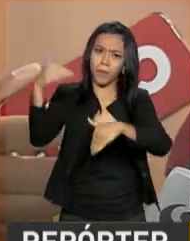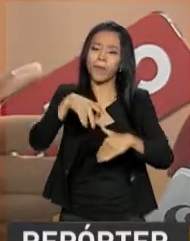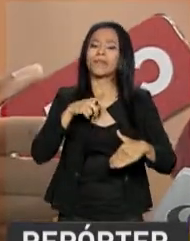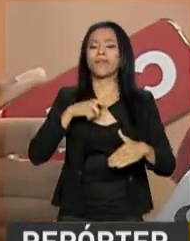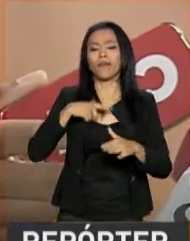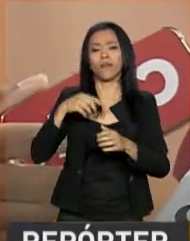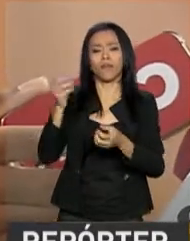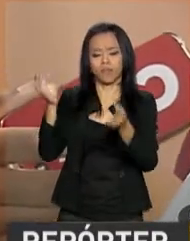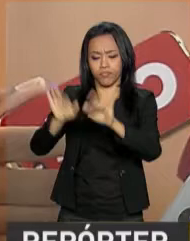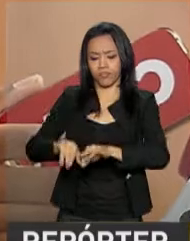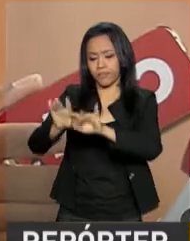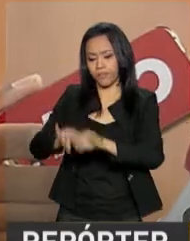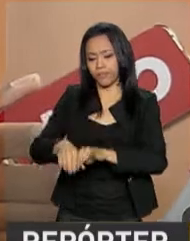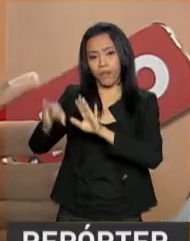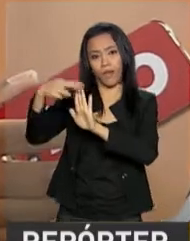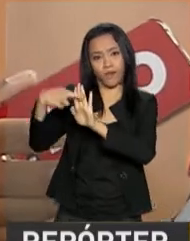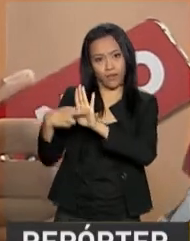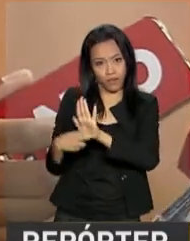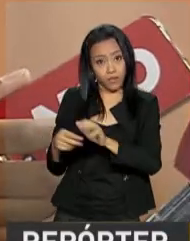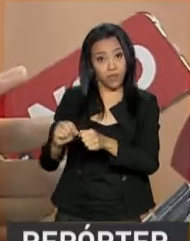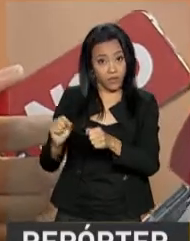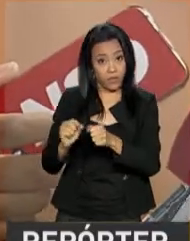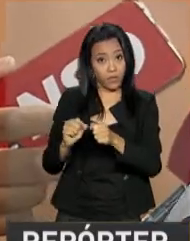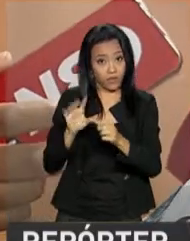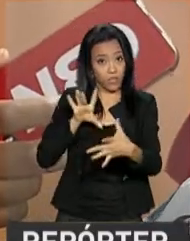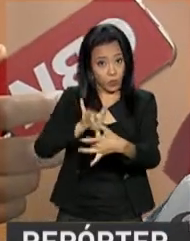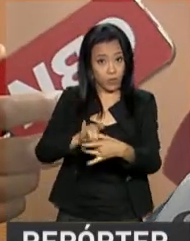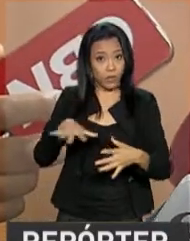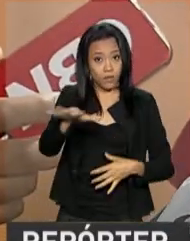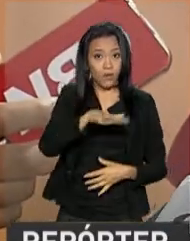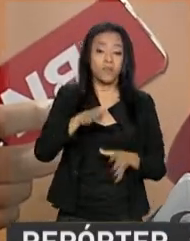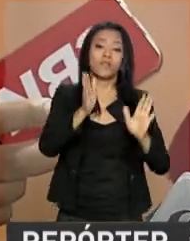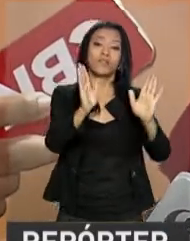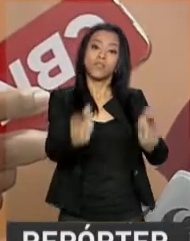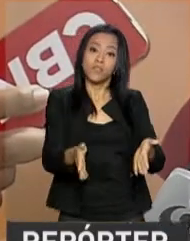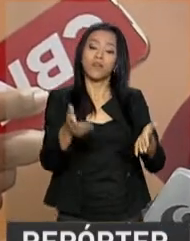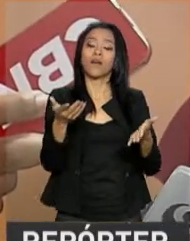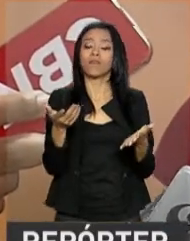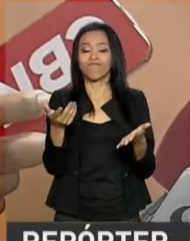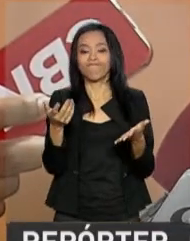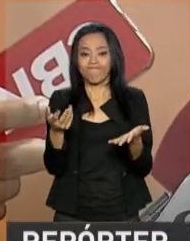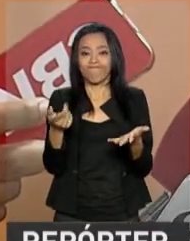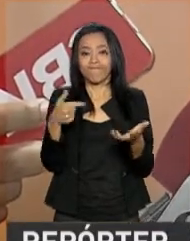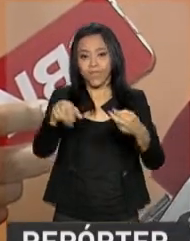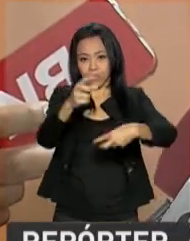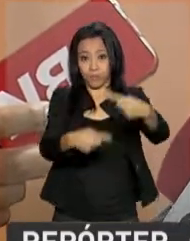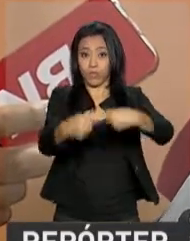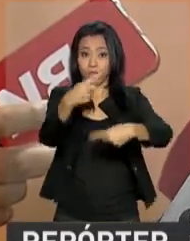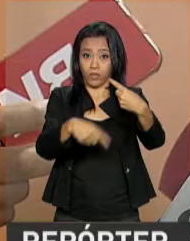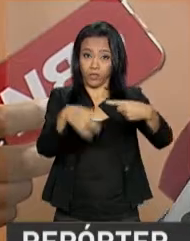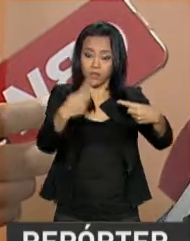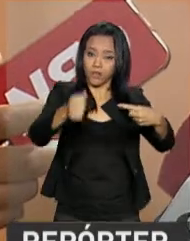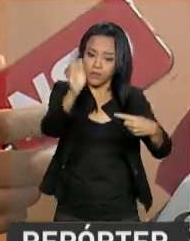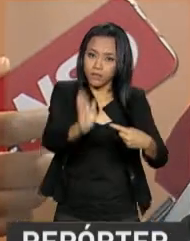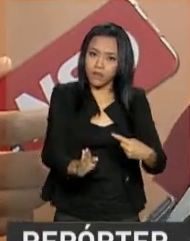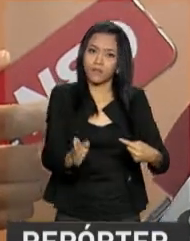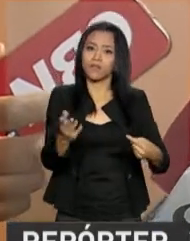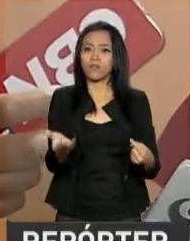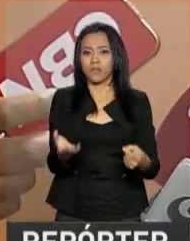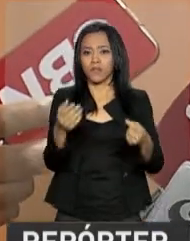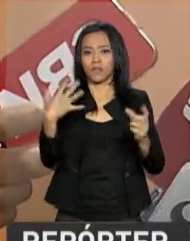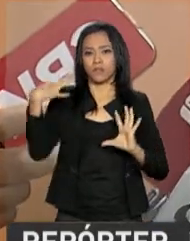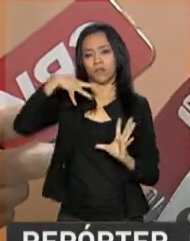respeito dessa regulamentação e tem reconhecido já essa política migratória brasileira é nos organismos internacionais